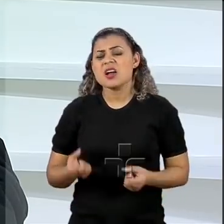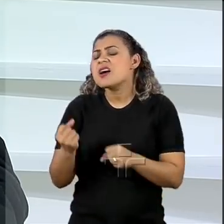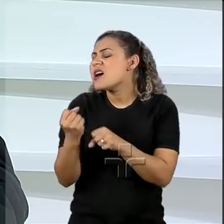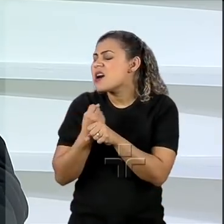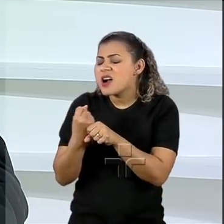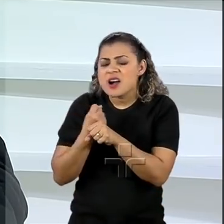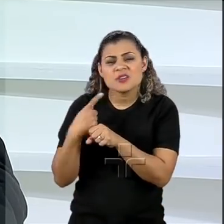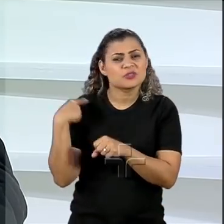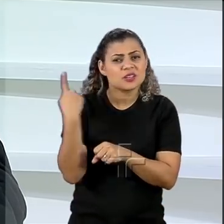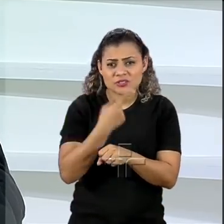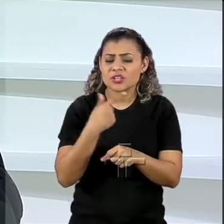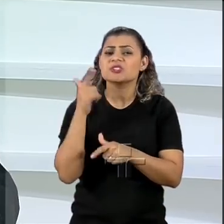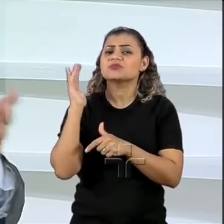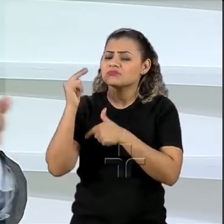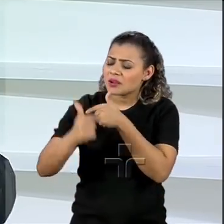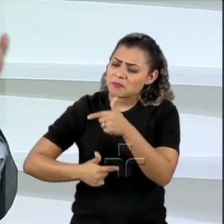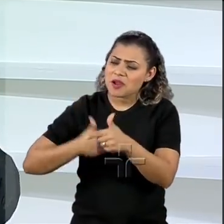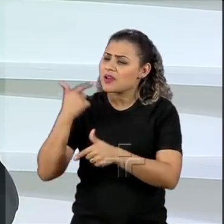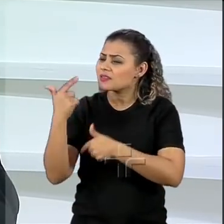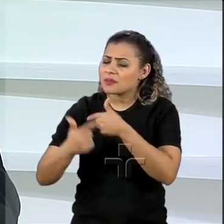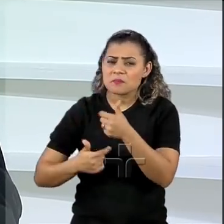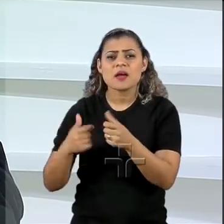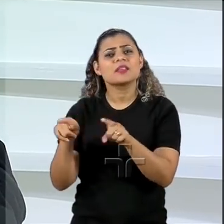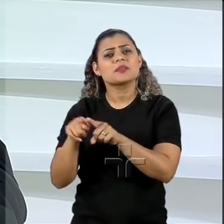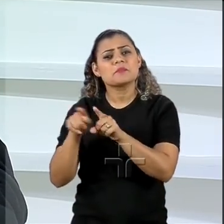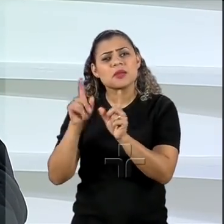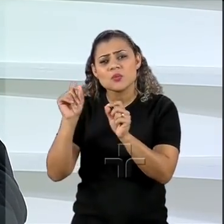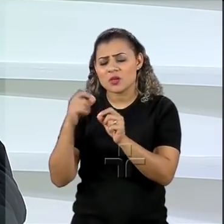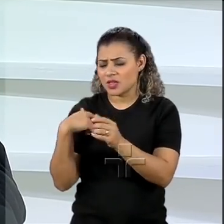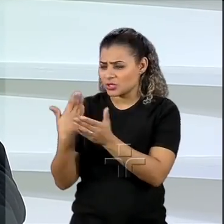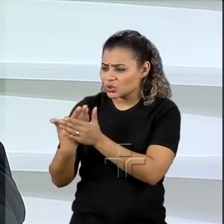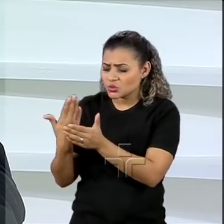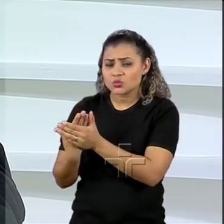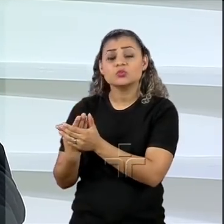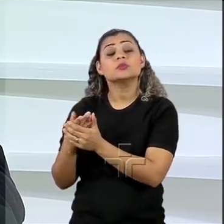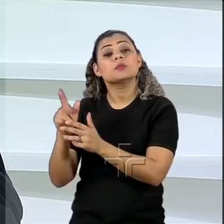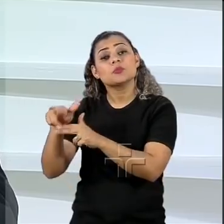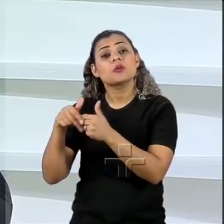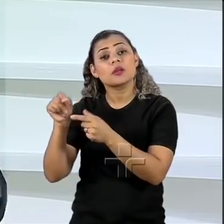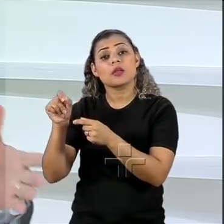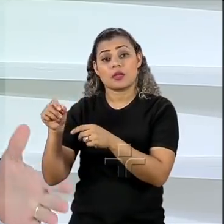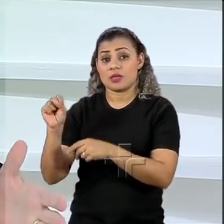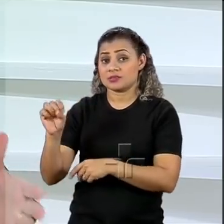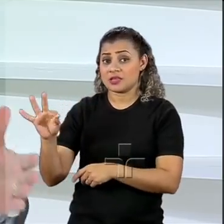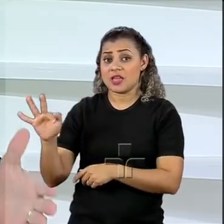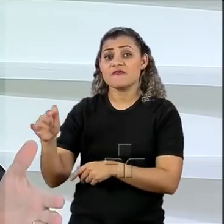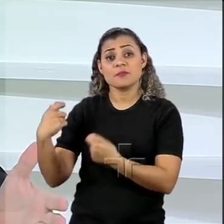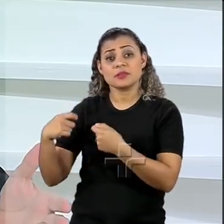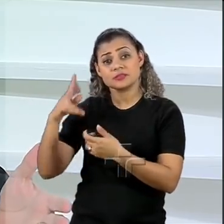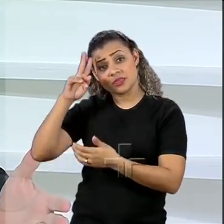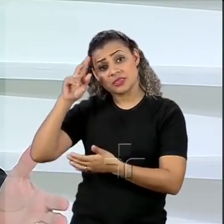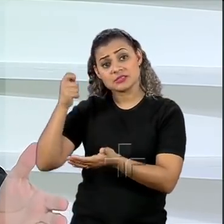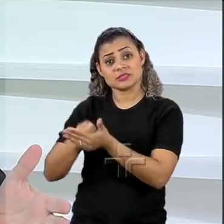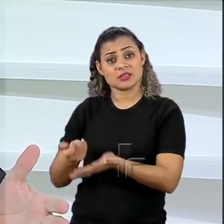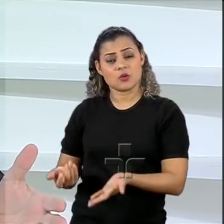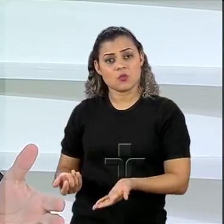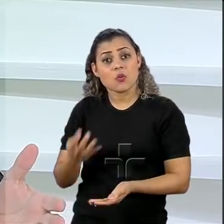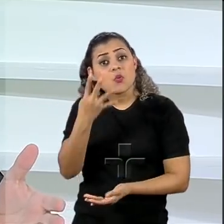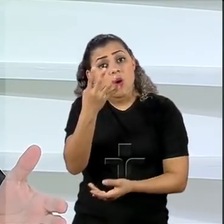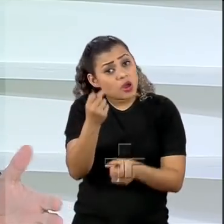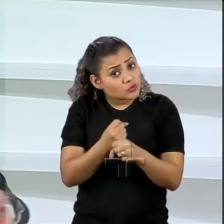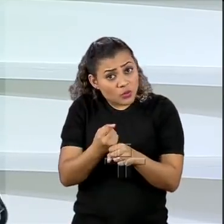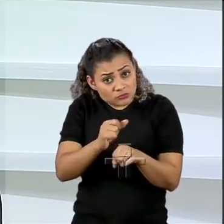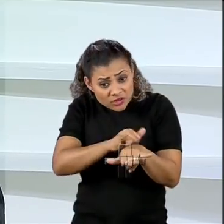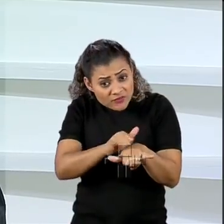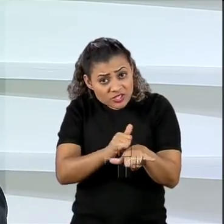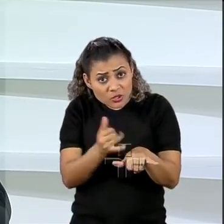reivindicamos que o Ministério Público e a Justiça deveriam desempenhar um papel nessa direção? Pois bem, temos aí 4 anos de operação,